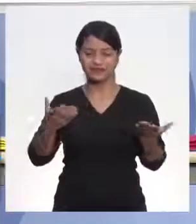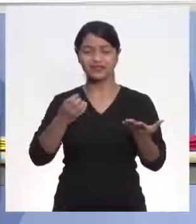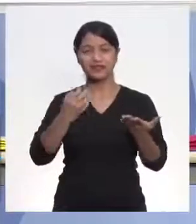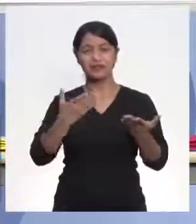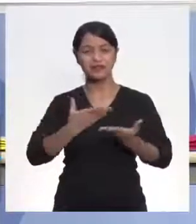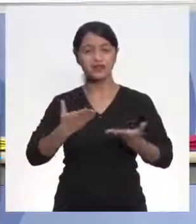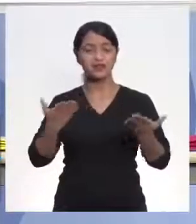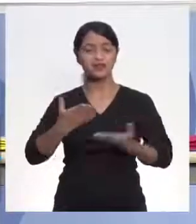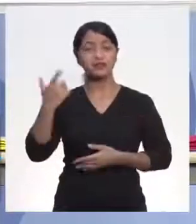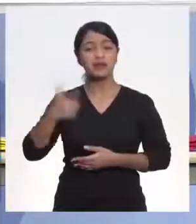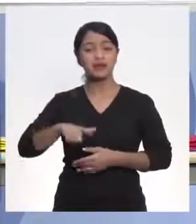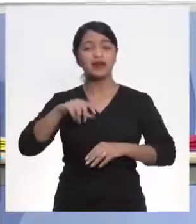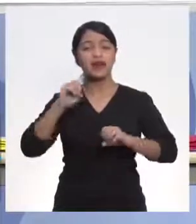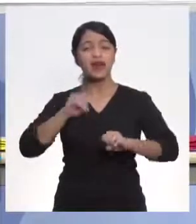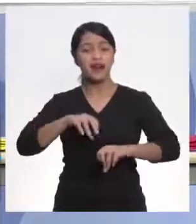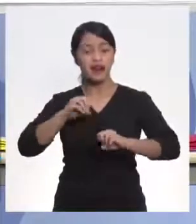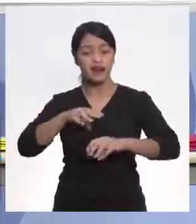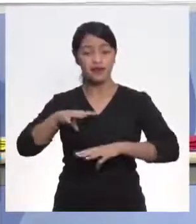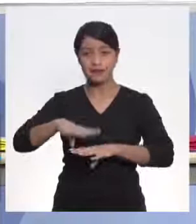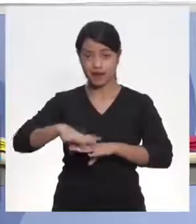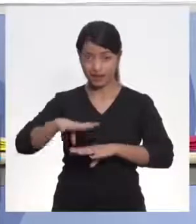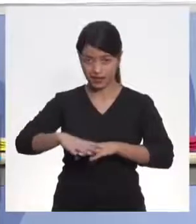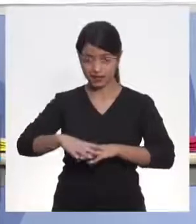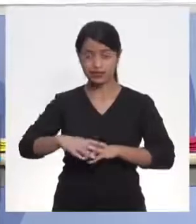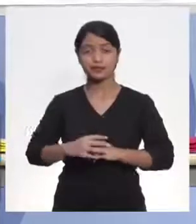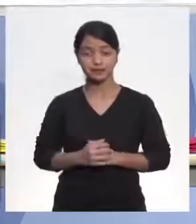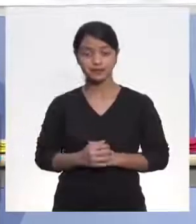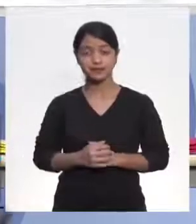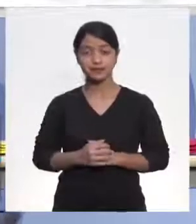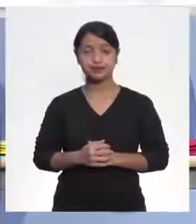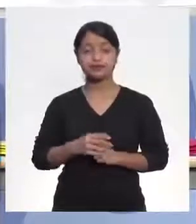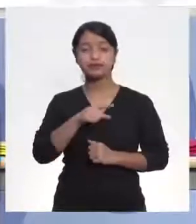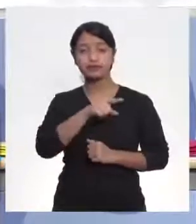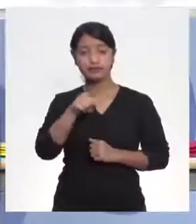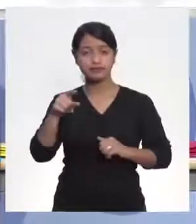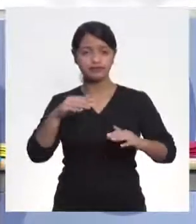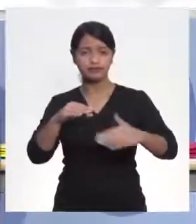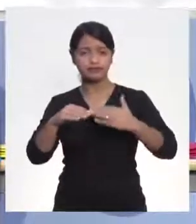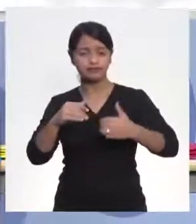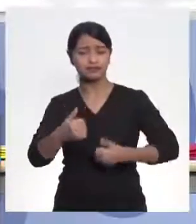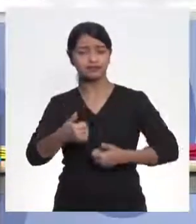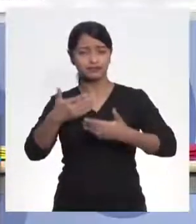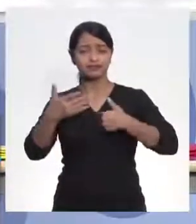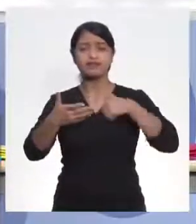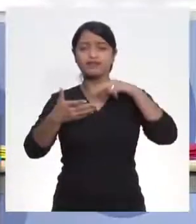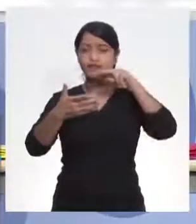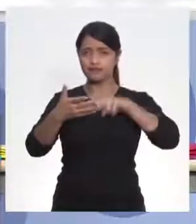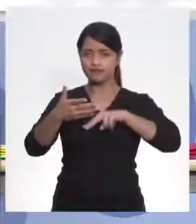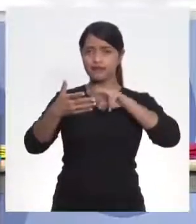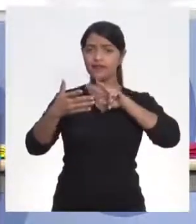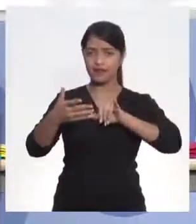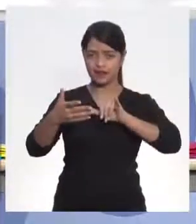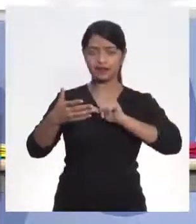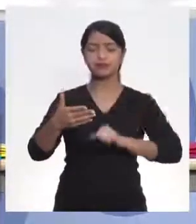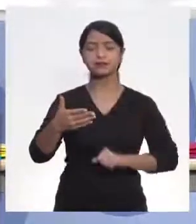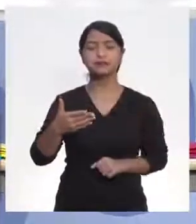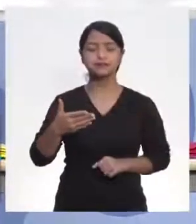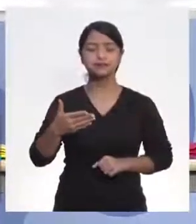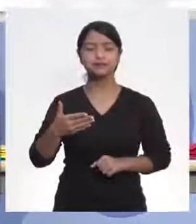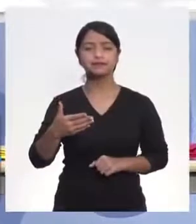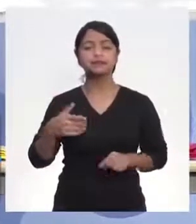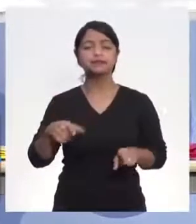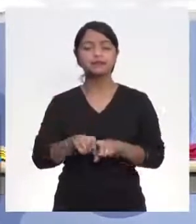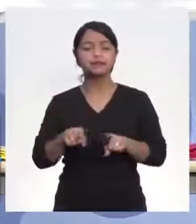matemática. Estarei acompanhando aqui, como vocês viram, até pelo salve rapaziada, o chat de vocês,